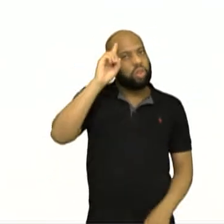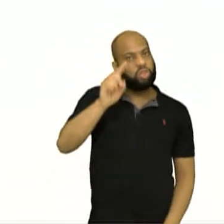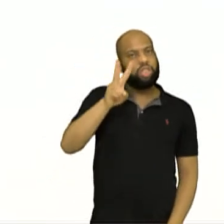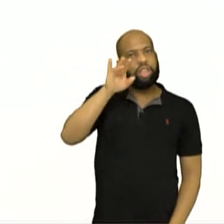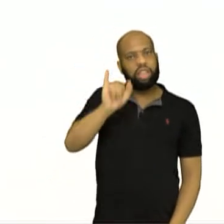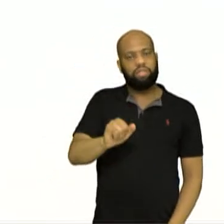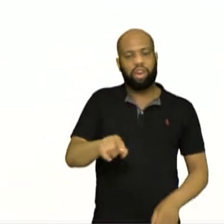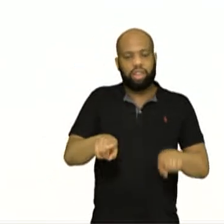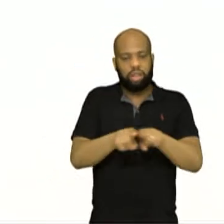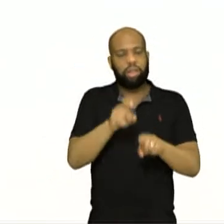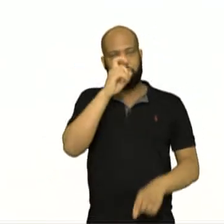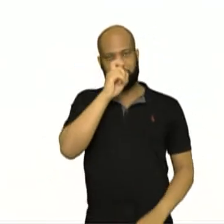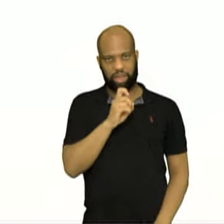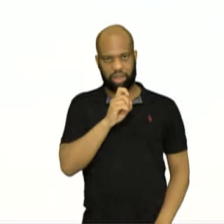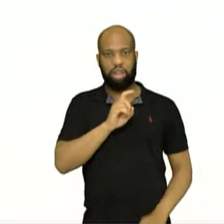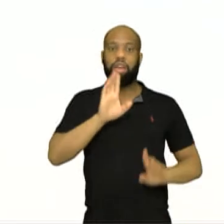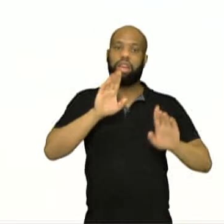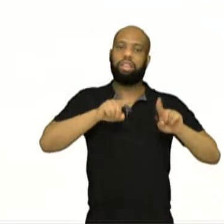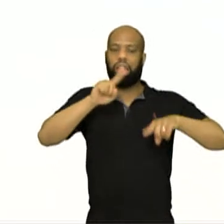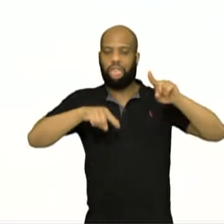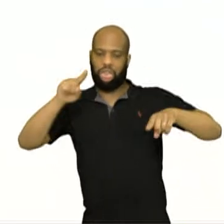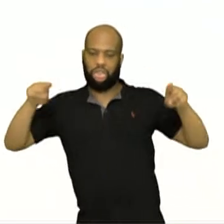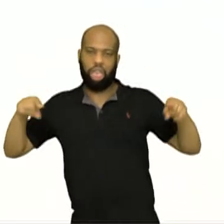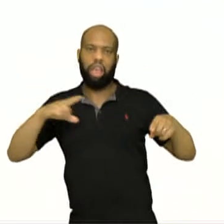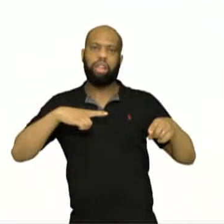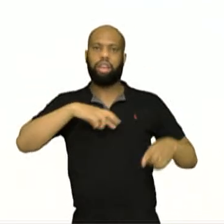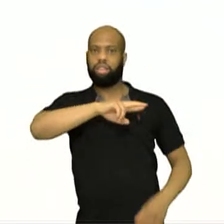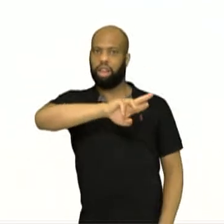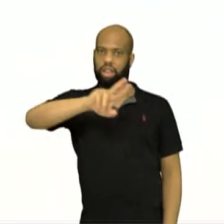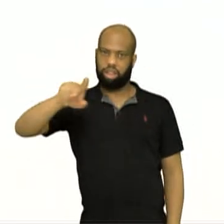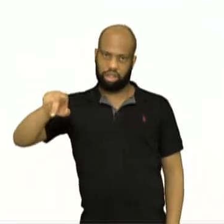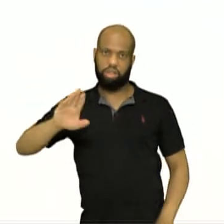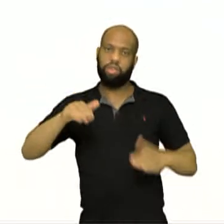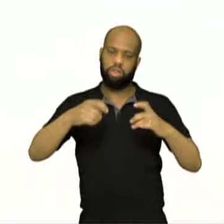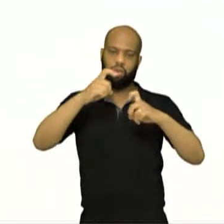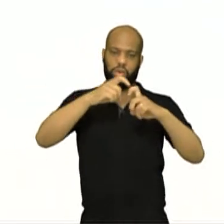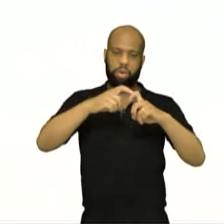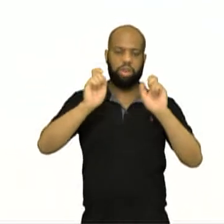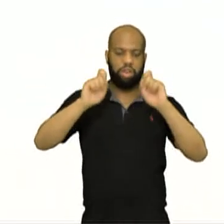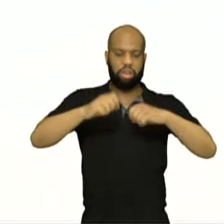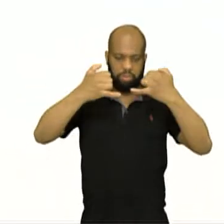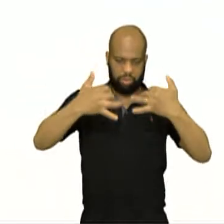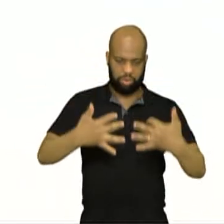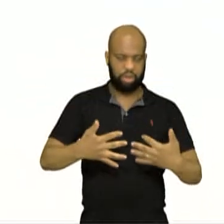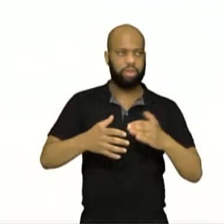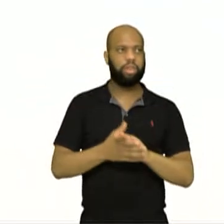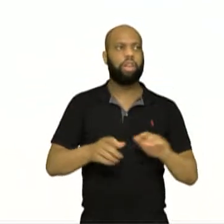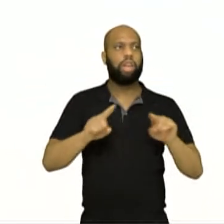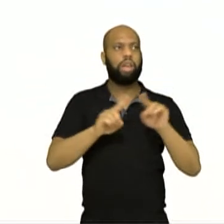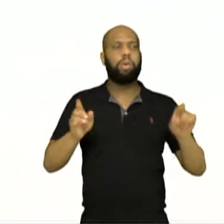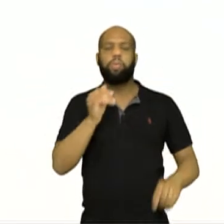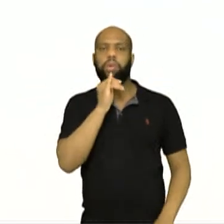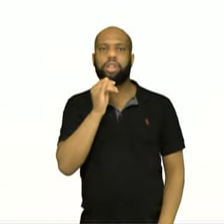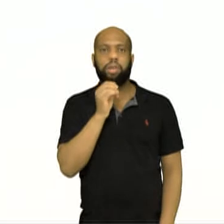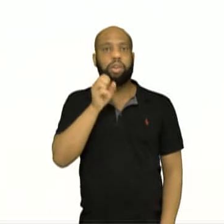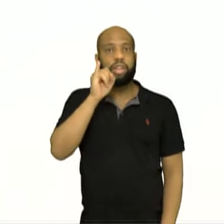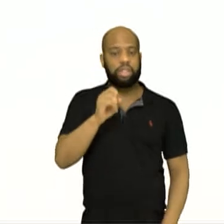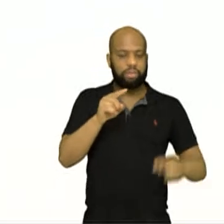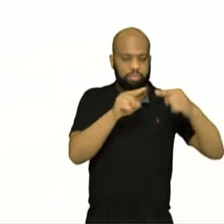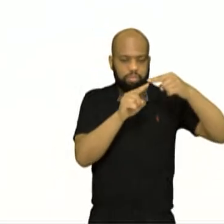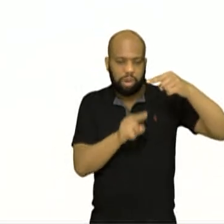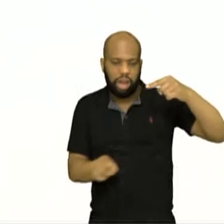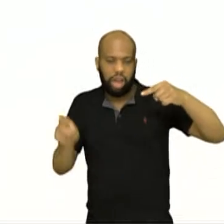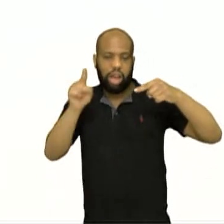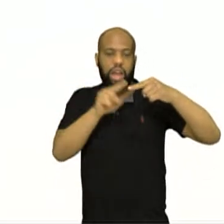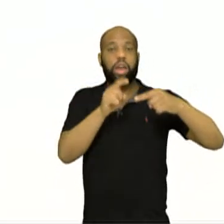ter justamente esse ciclo irregular por N causas, né? E o médico pode explicar melhor. Mas vamos supor que o ciclo da Maria seja